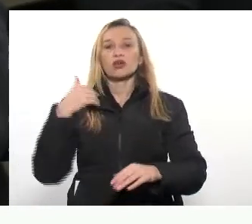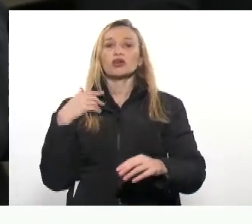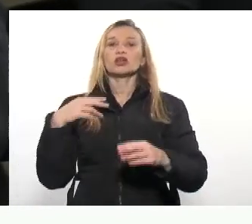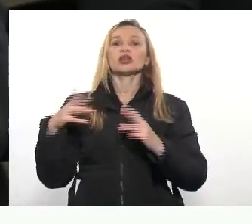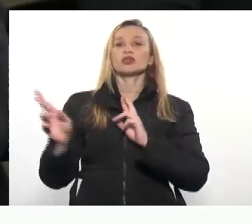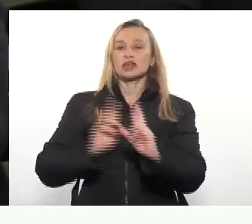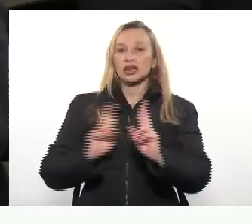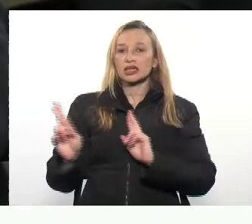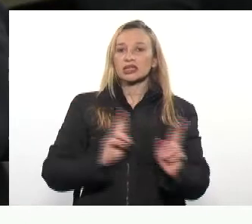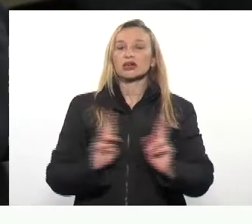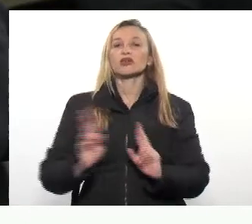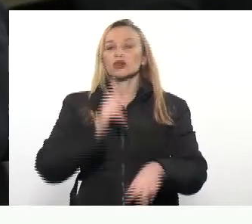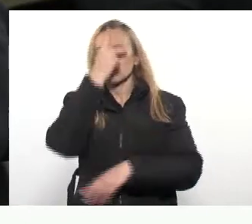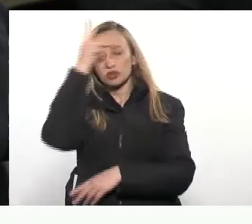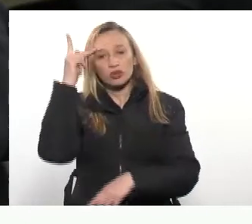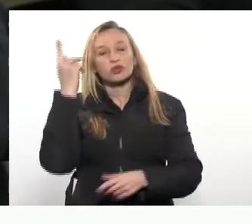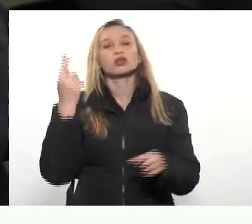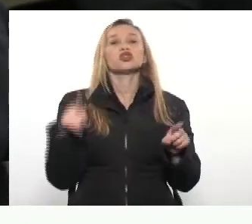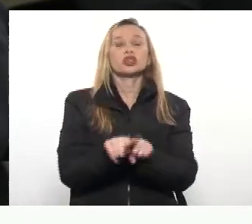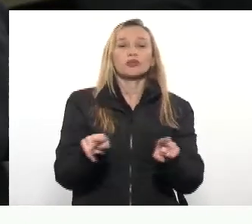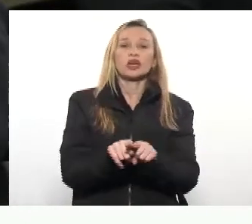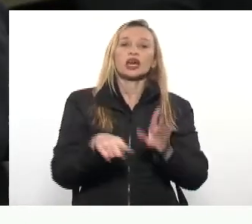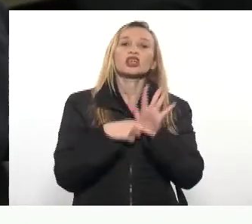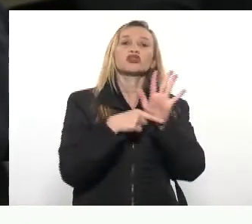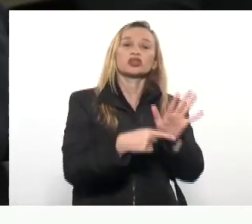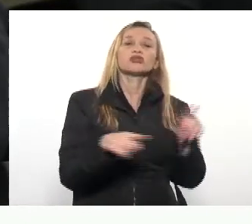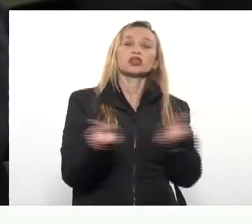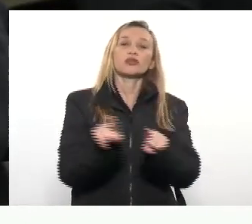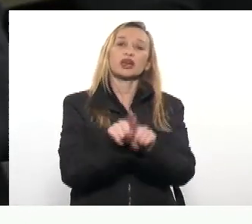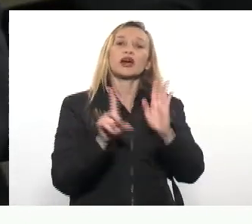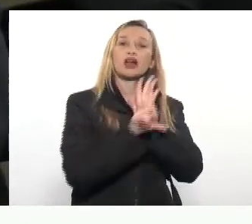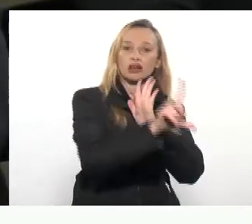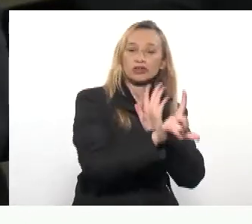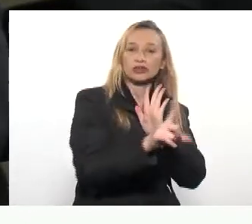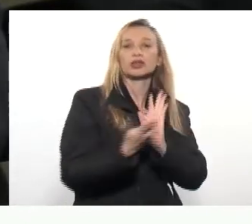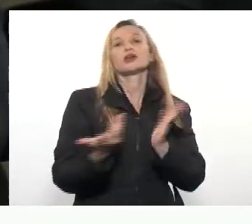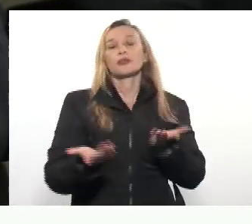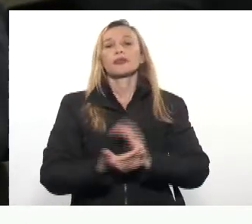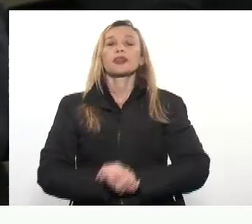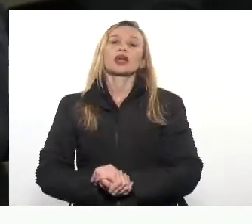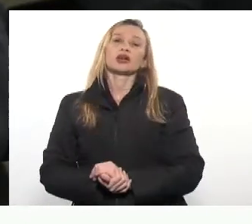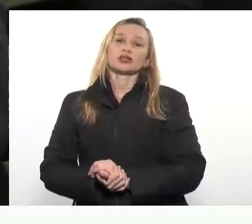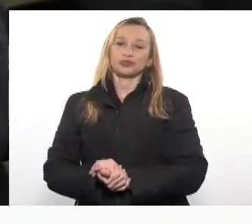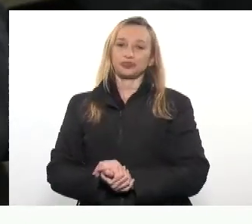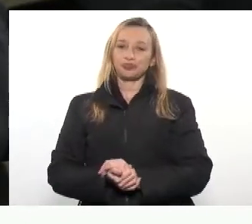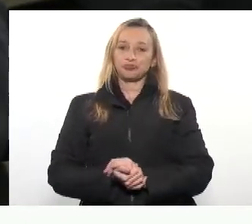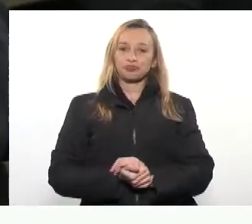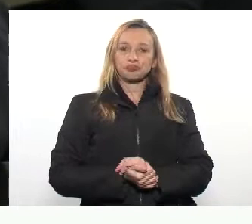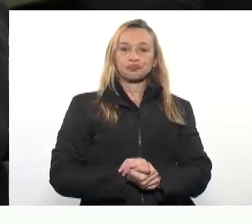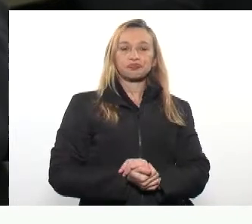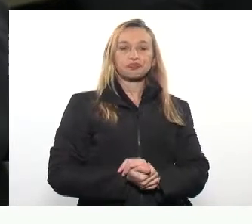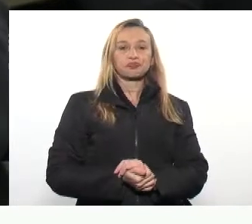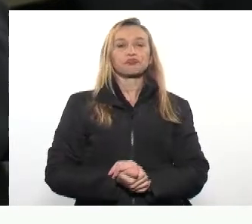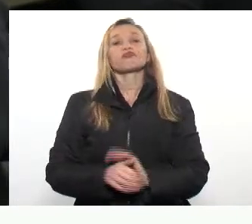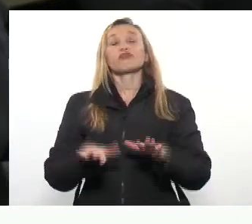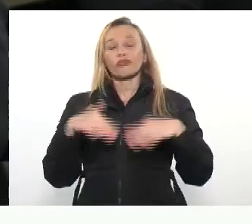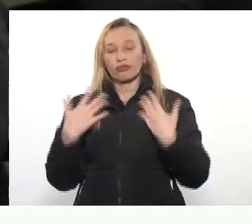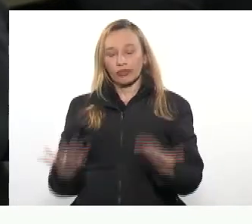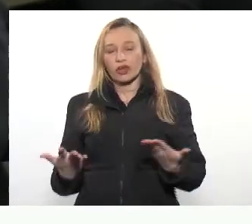com os nossos clientes, evidentemente atendendo também a legislação, enfim, até por ser uma companhia regulada pela Genersa.